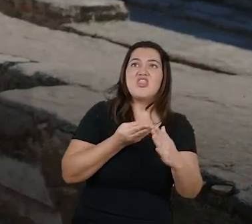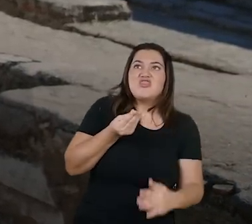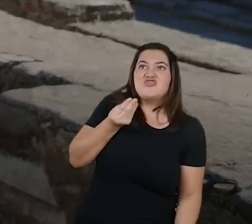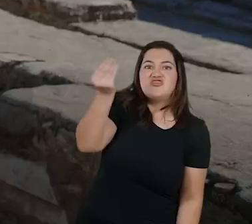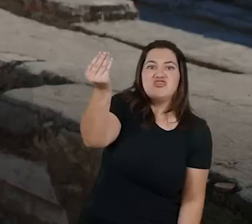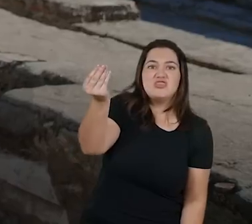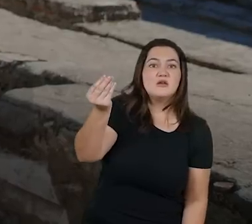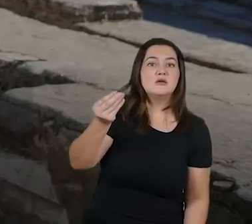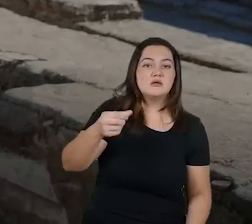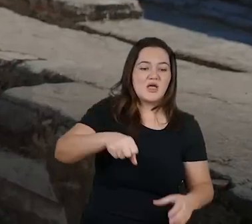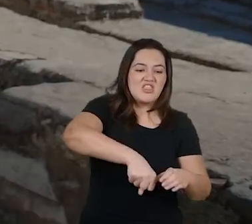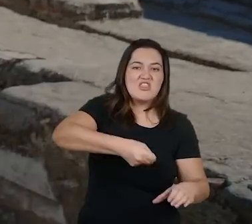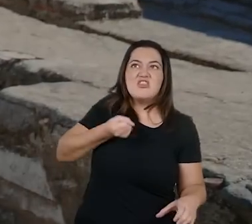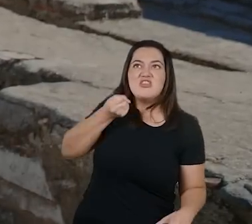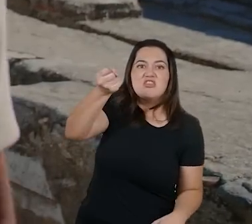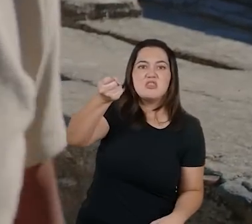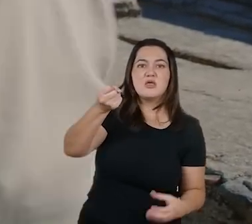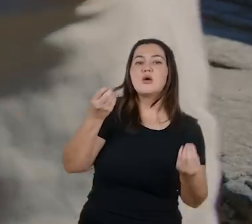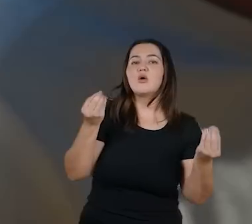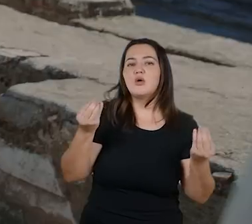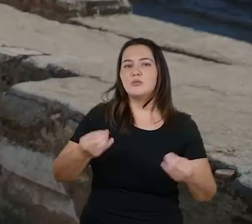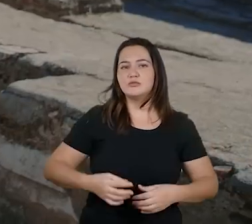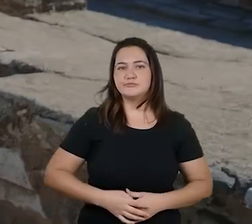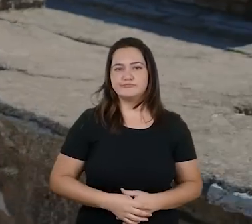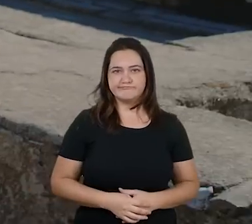banheiro público. Pense nisso.